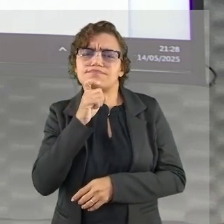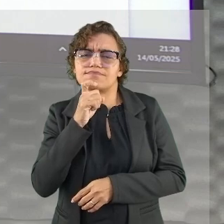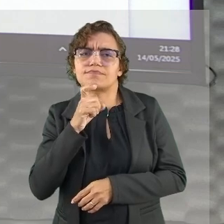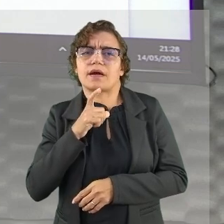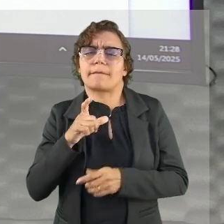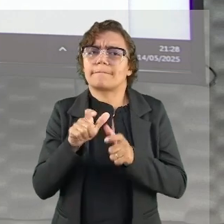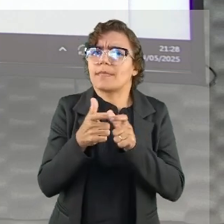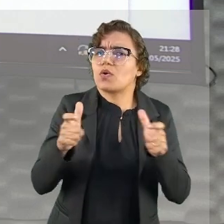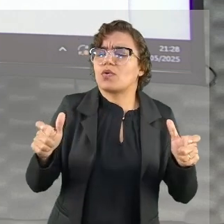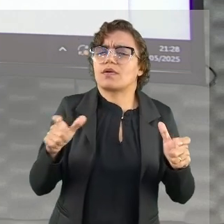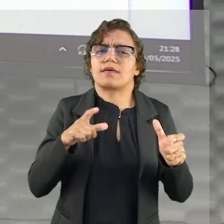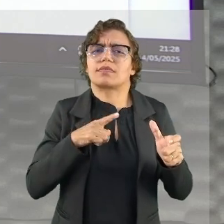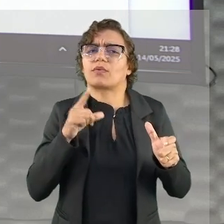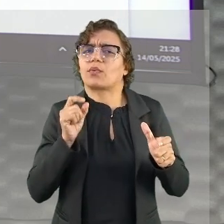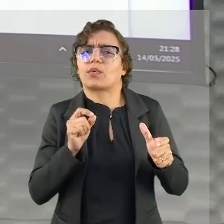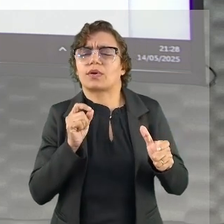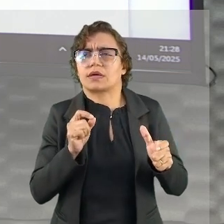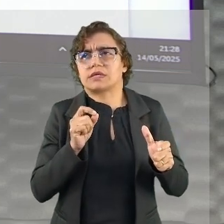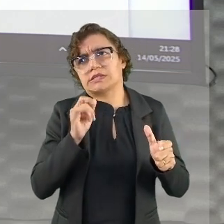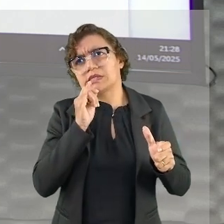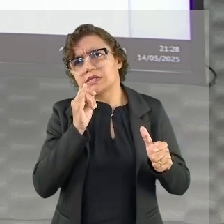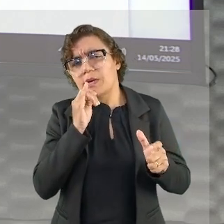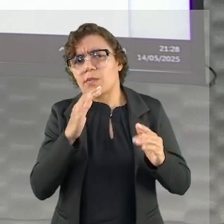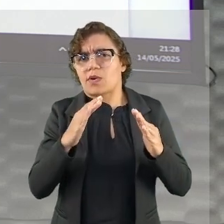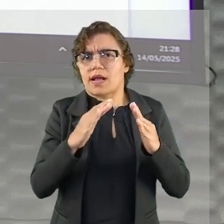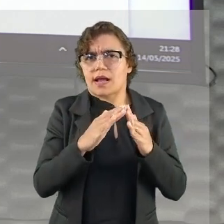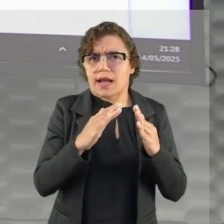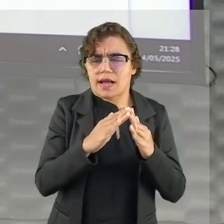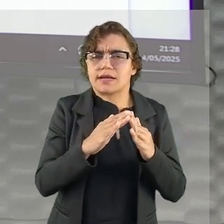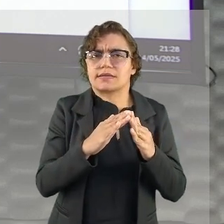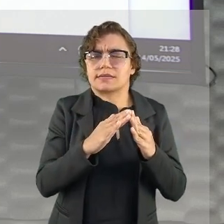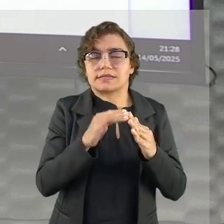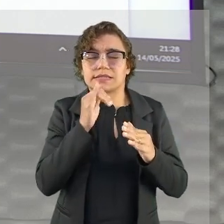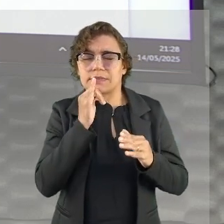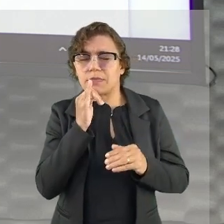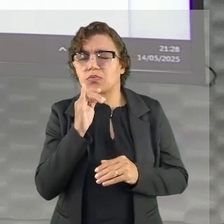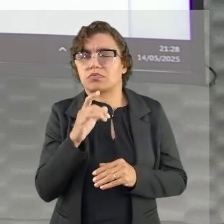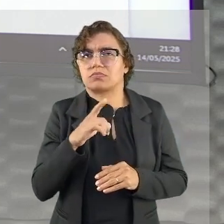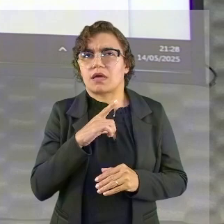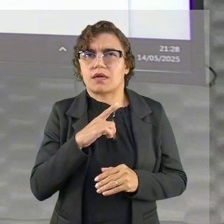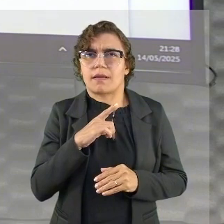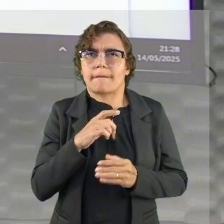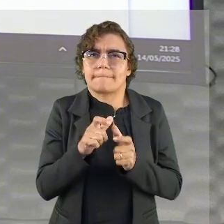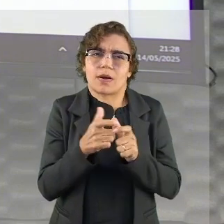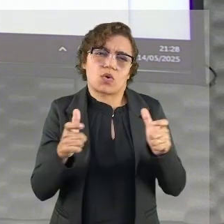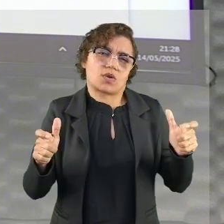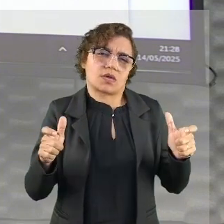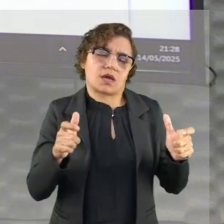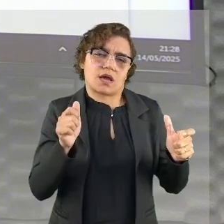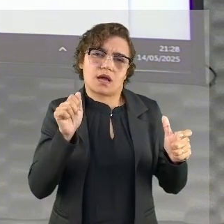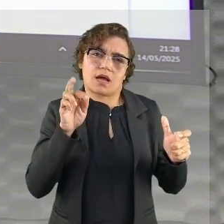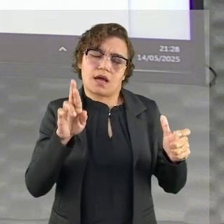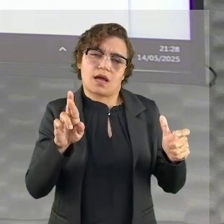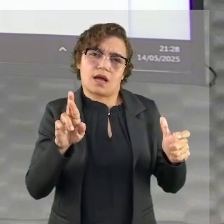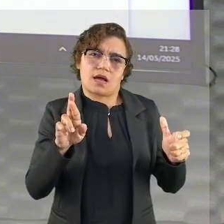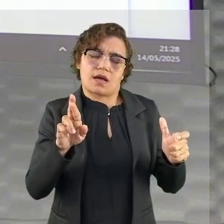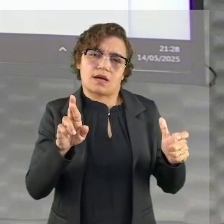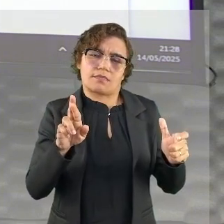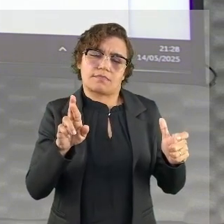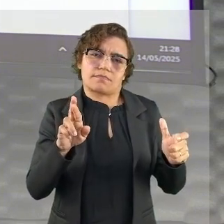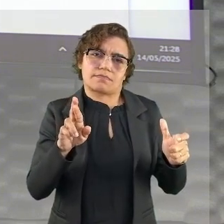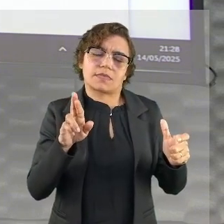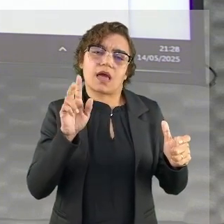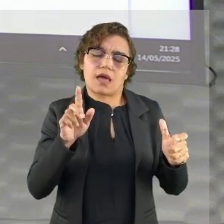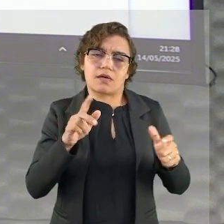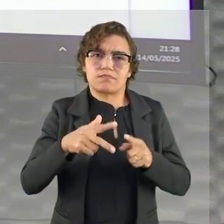casos assim, extremamente específicos que isso não acontece. A maioria dos ar-condicionados são colocados na parte